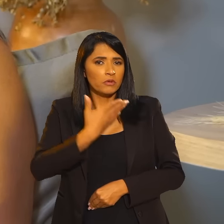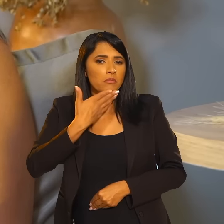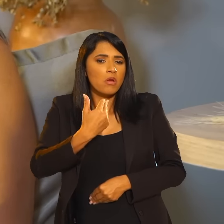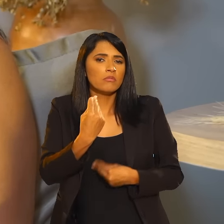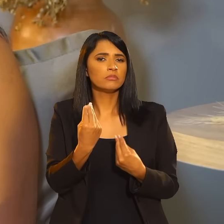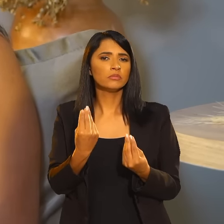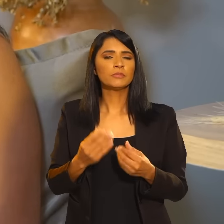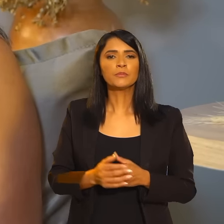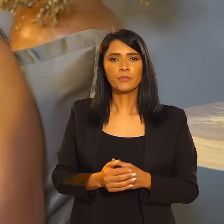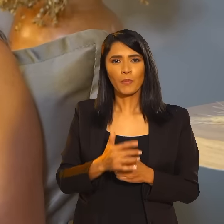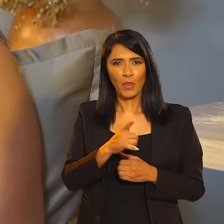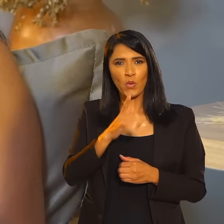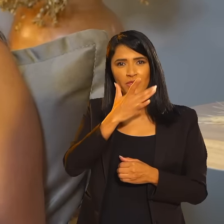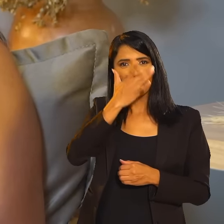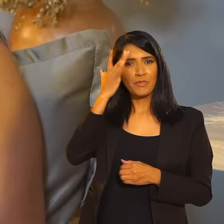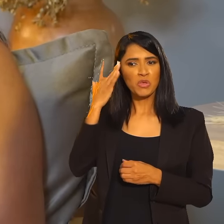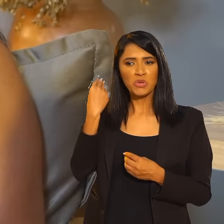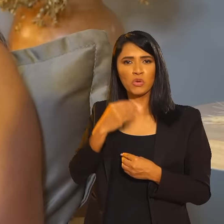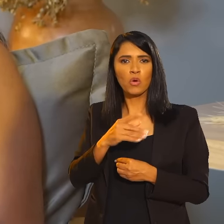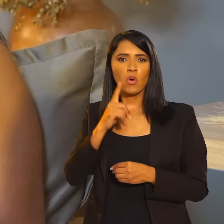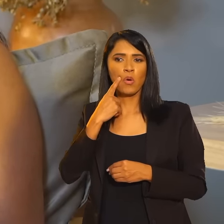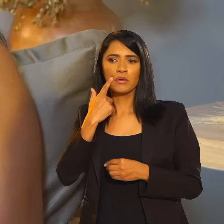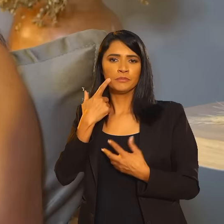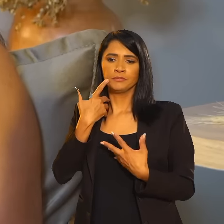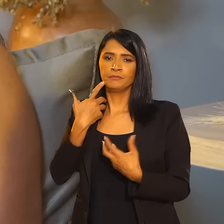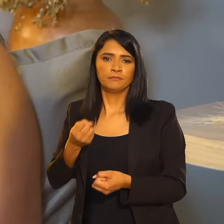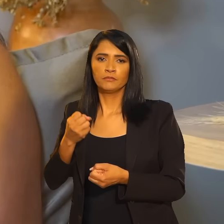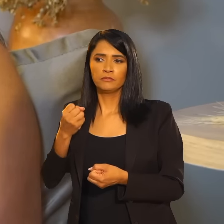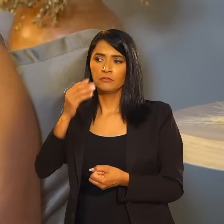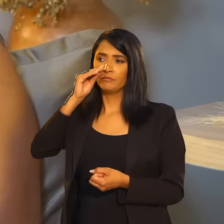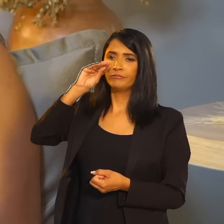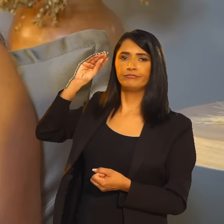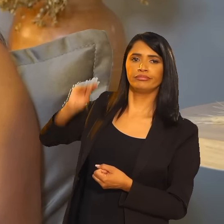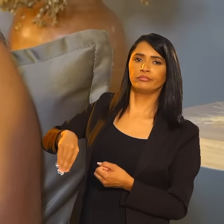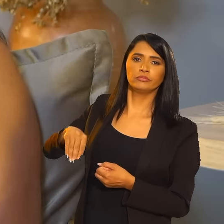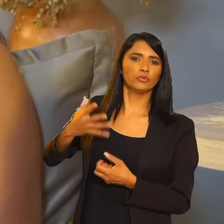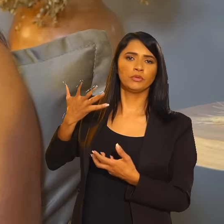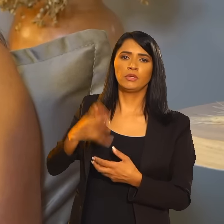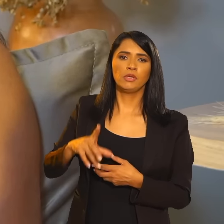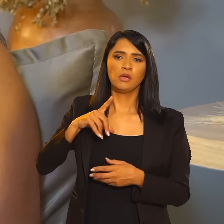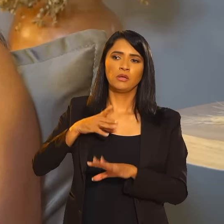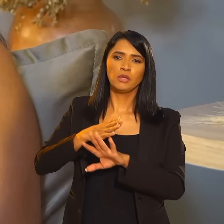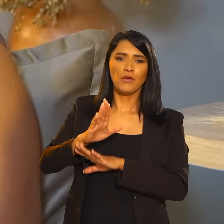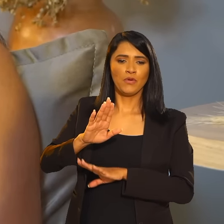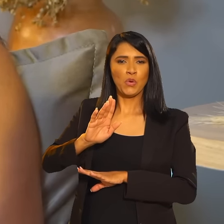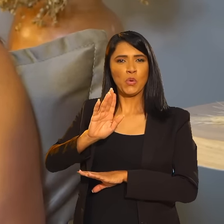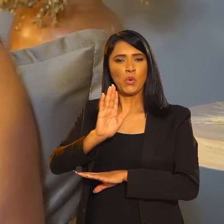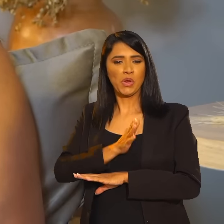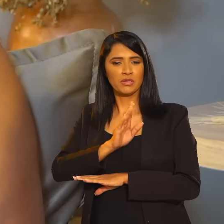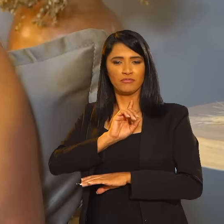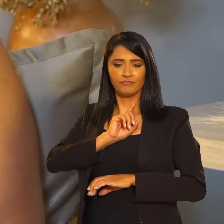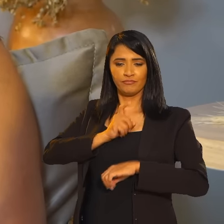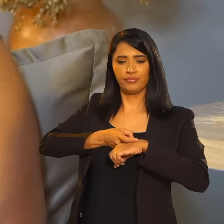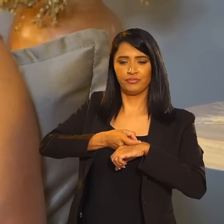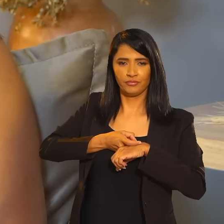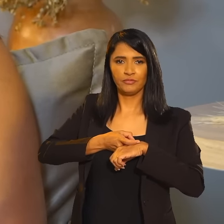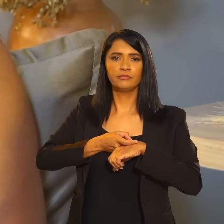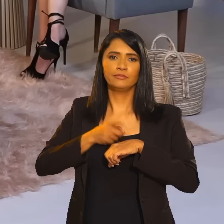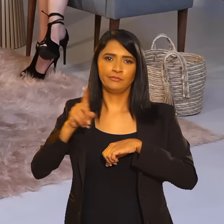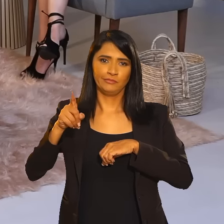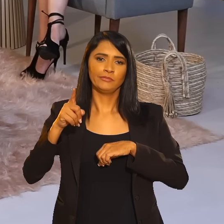vida delas. Enquanto outras pessoas não estavam dispostas a ouvir. Elas estavam ali com o coração endurecido. Jesus